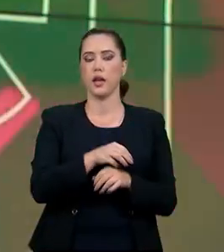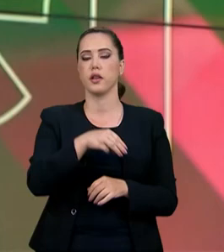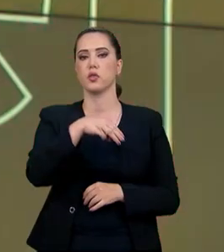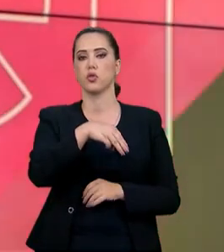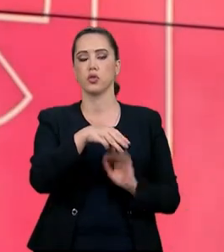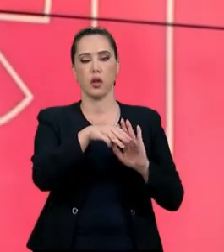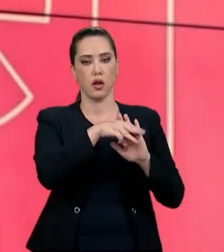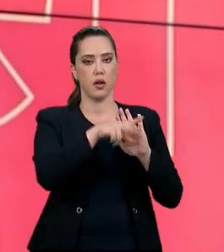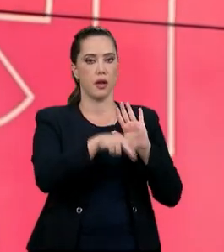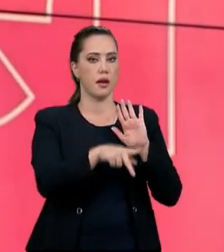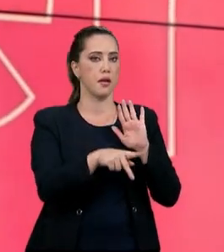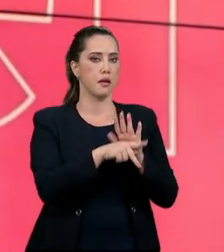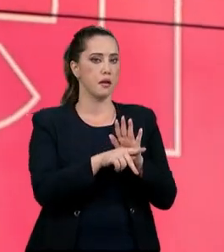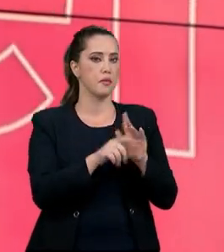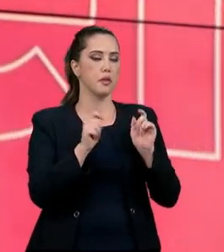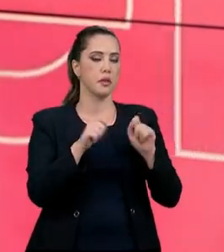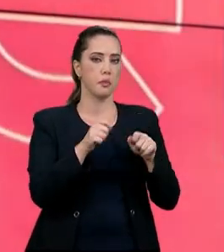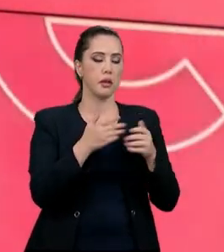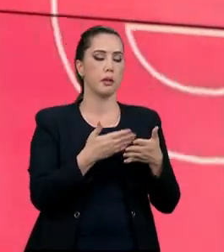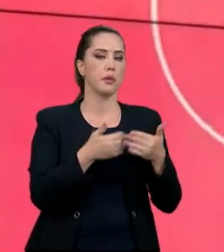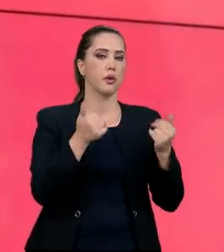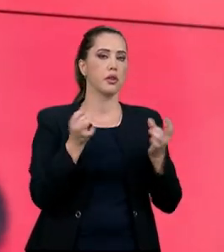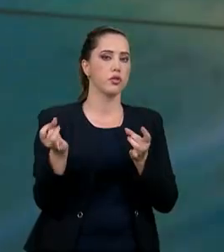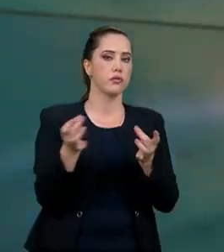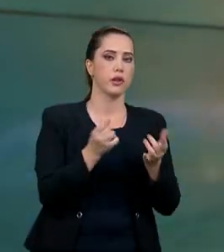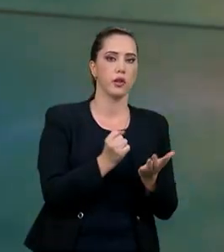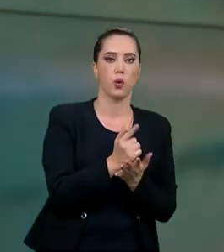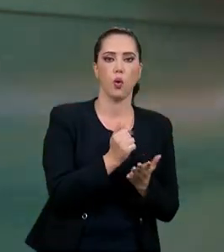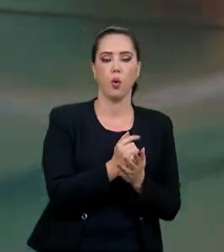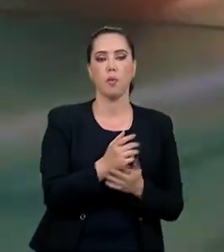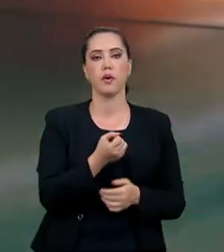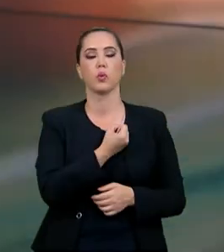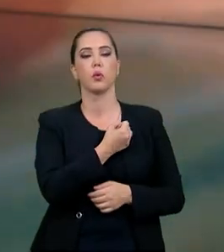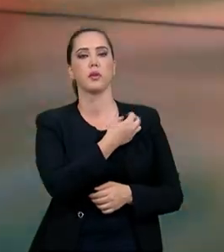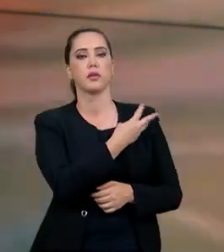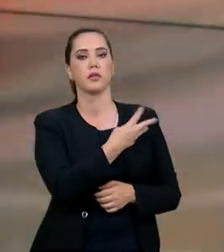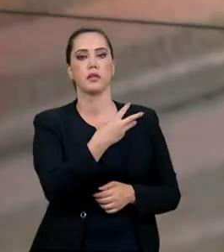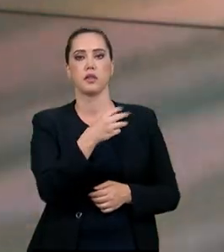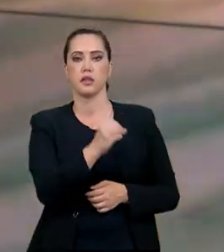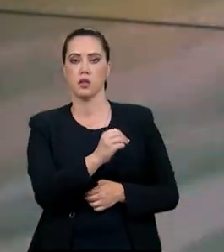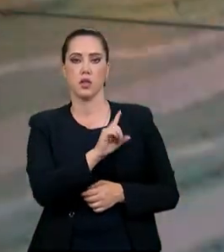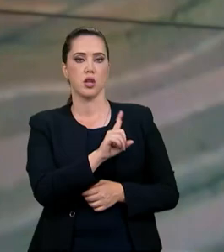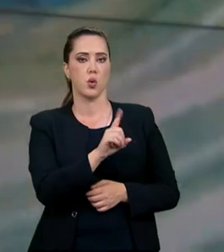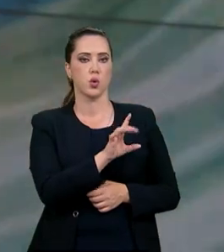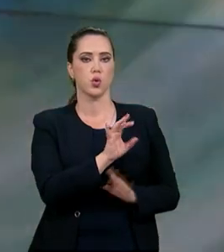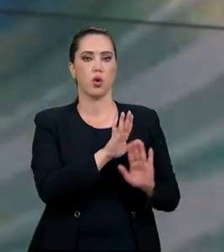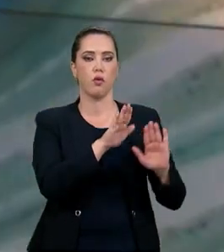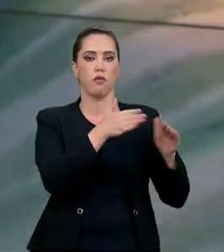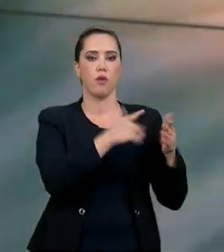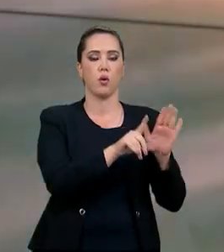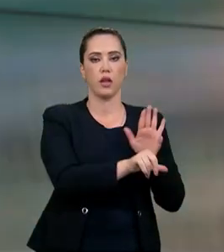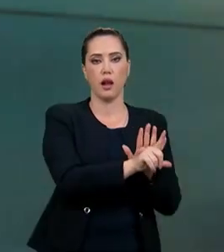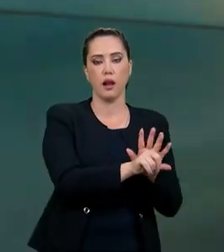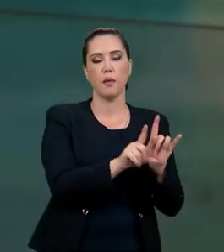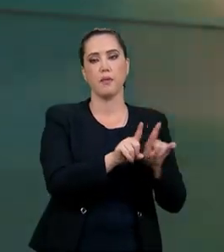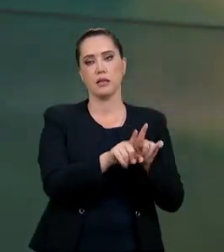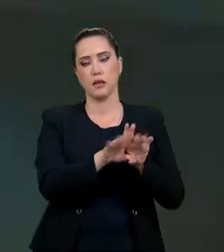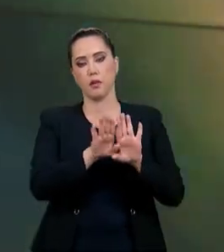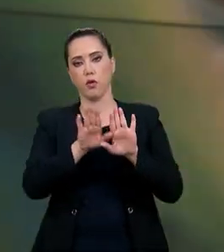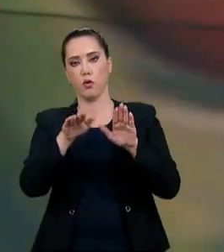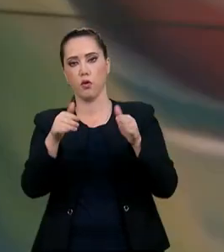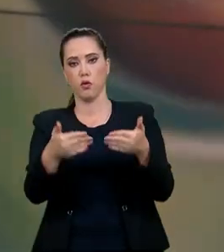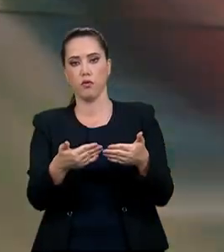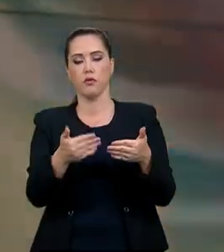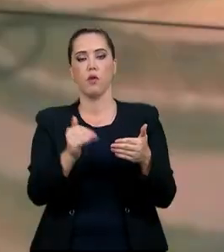da melhoria do ambiente de negócio. Então, isso aí a gente chega aí no 330, mas aí a gente não está incluindo apenas as medidas legislativas, como também as